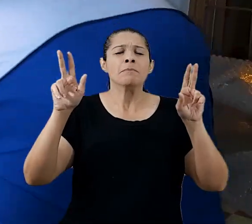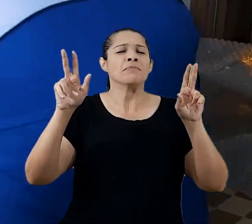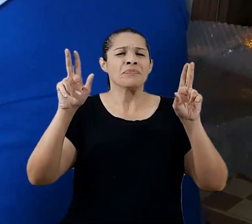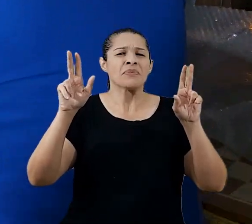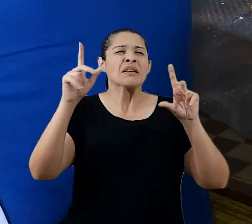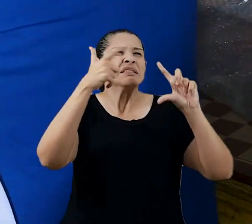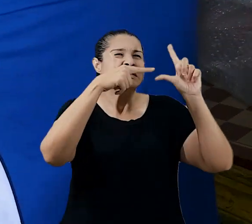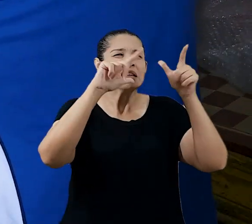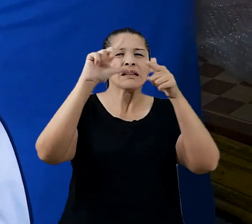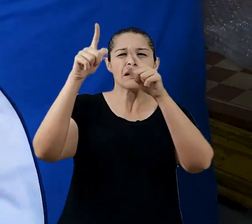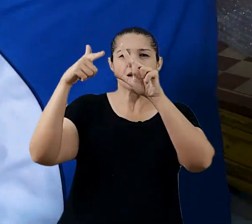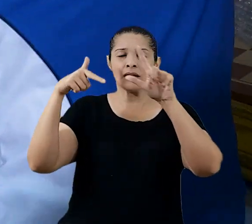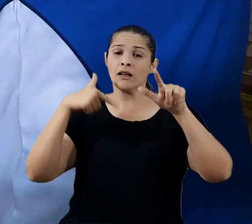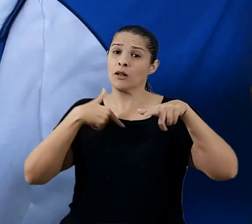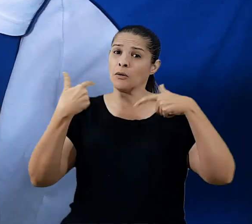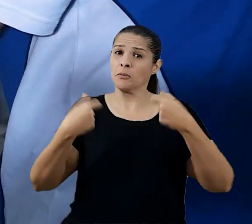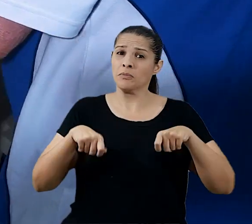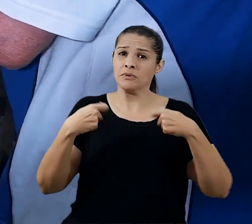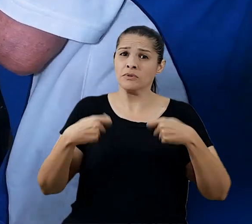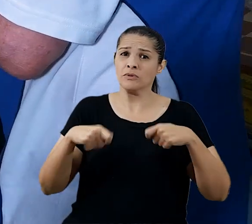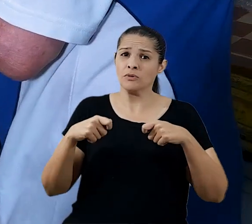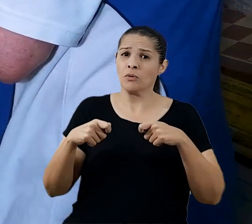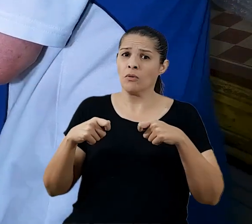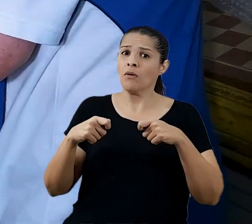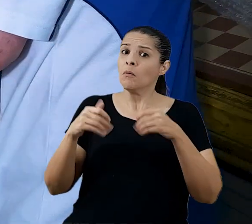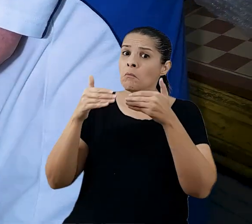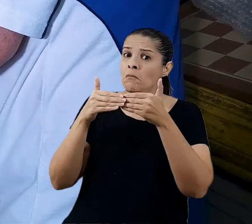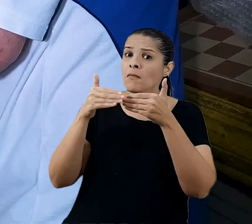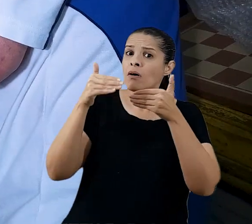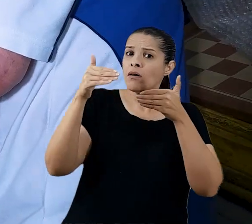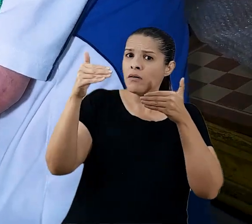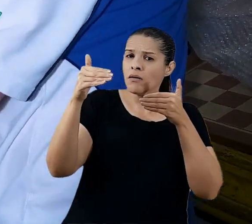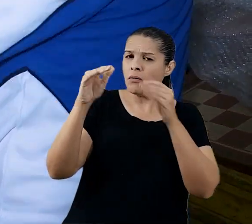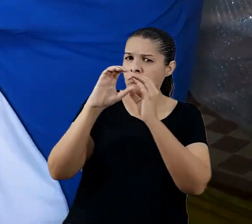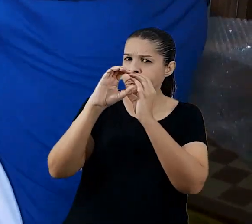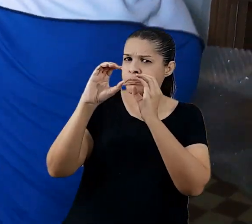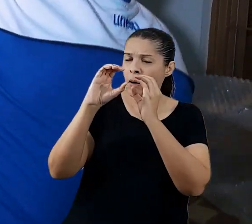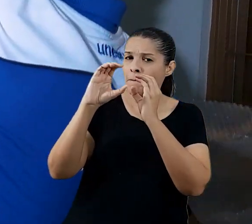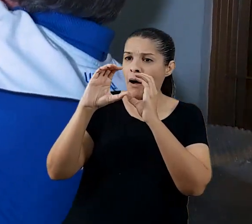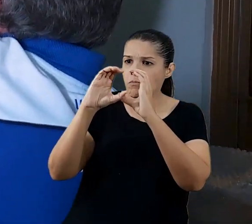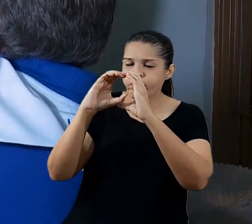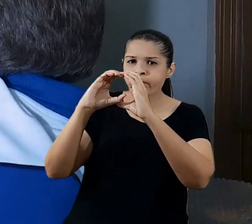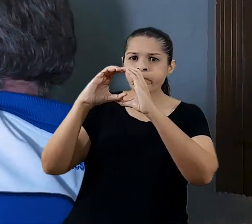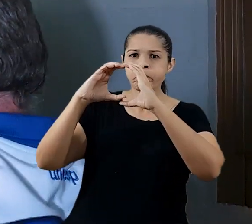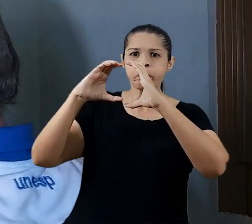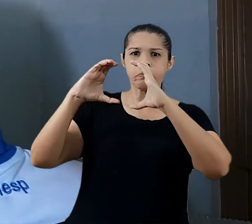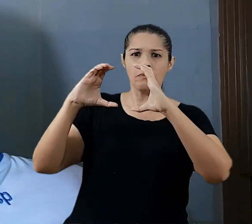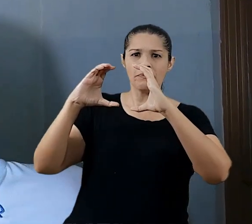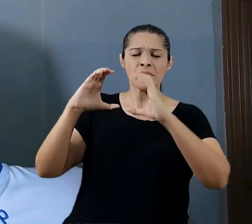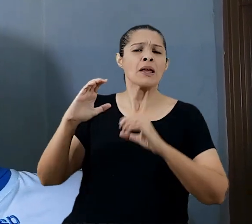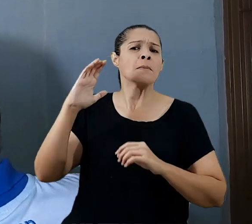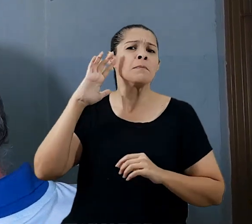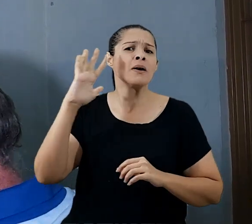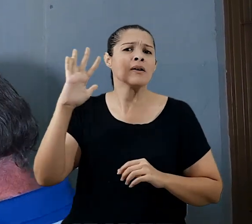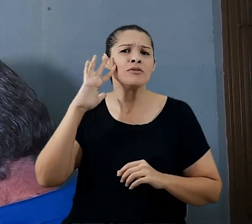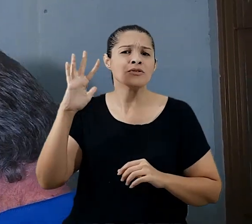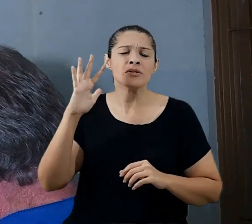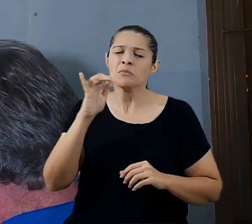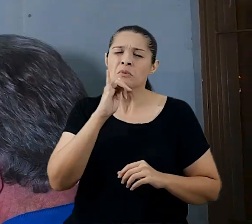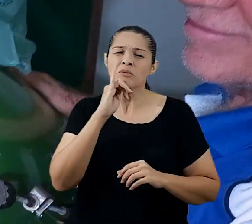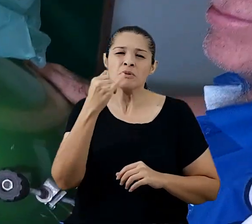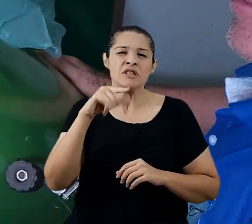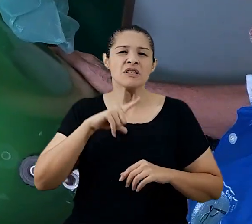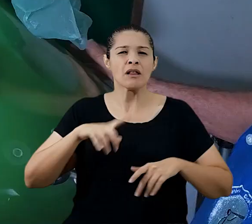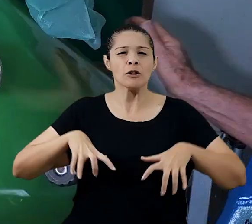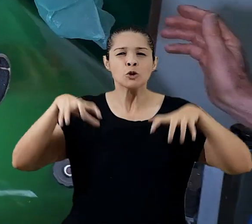Eu tenho que ter um espelho não muito longo, porém um diâmetro muito maior. Imagina você sair numa chuva com